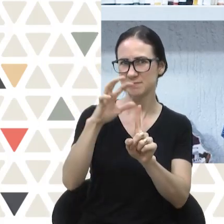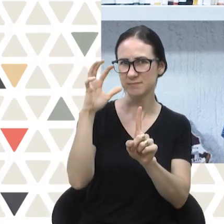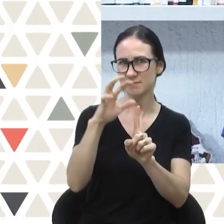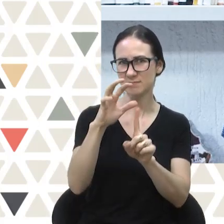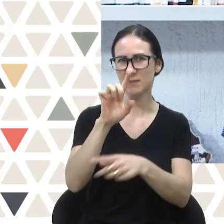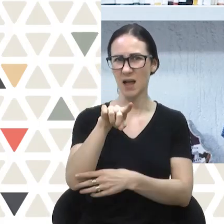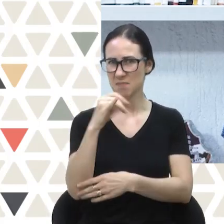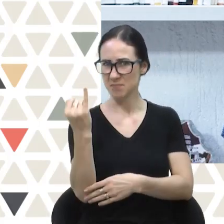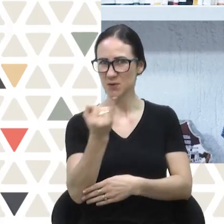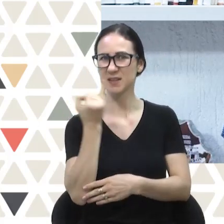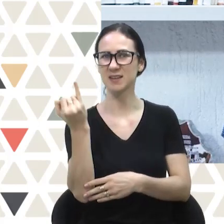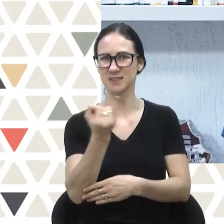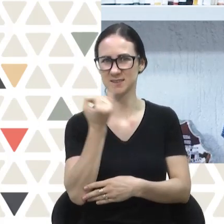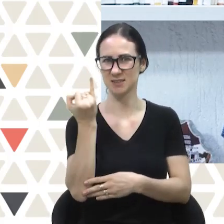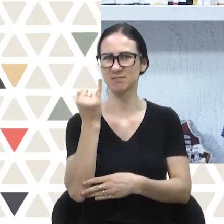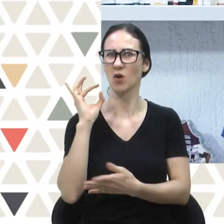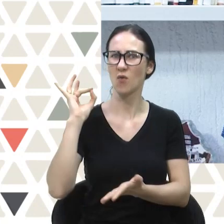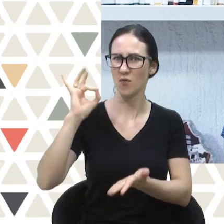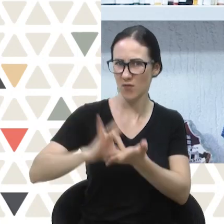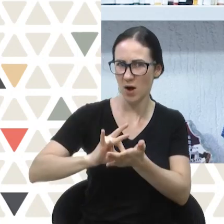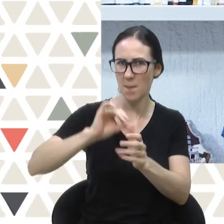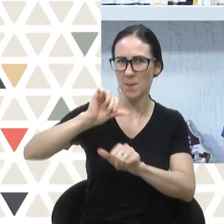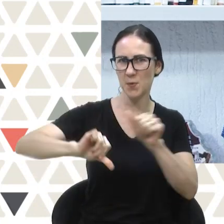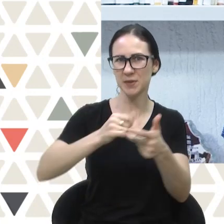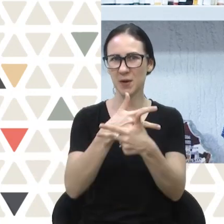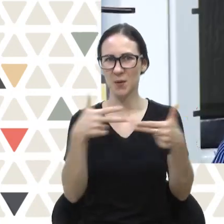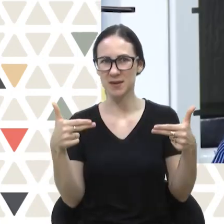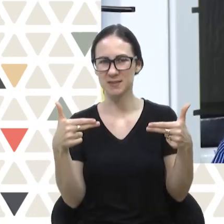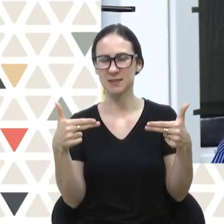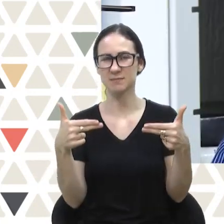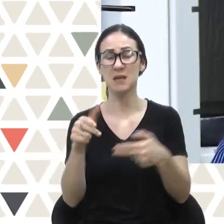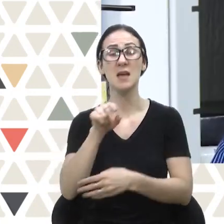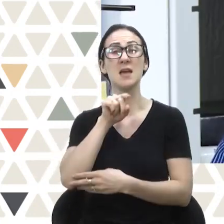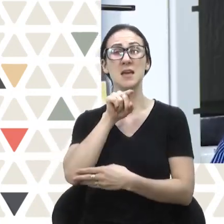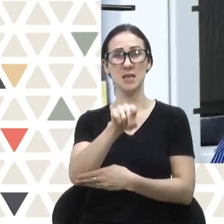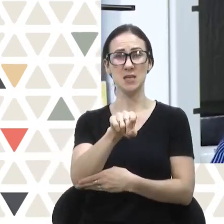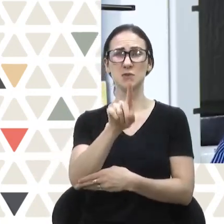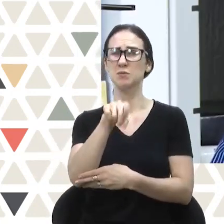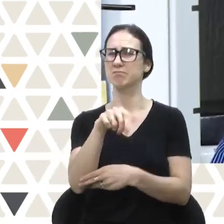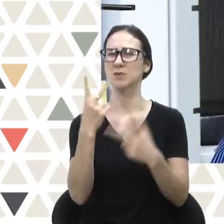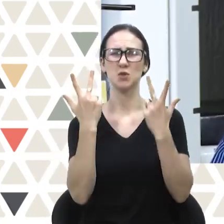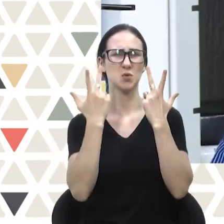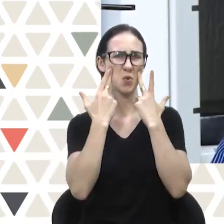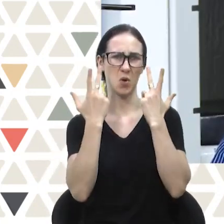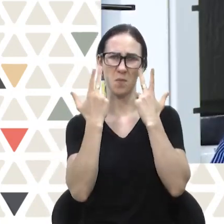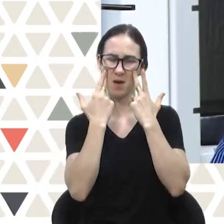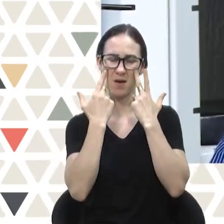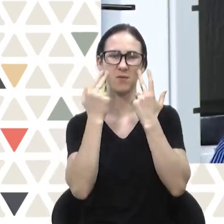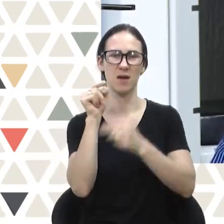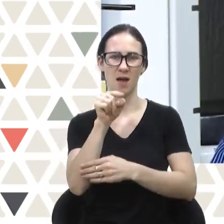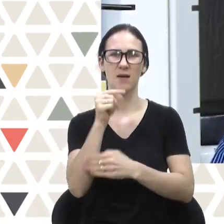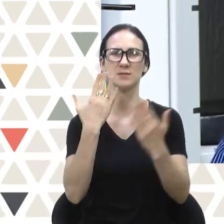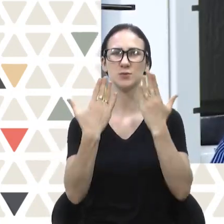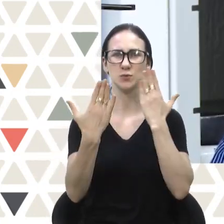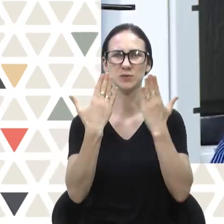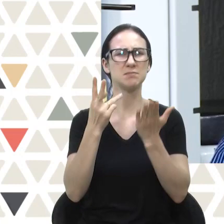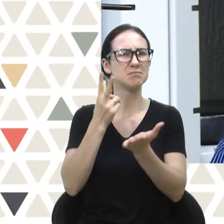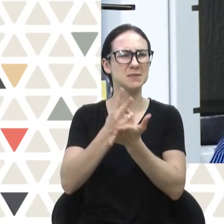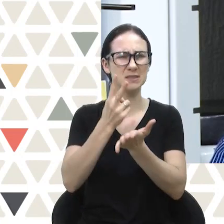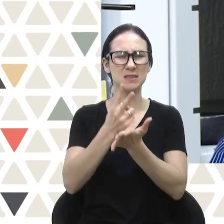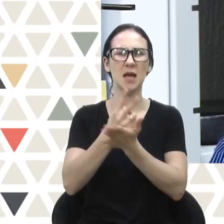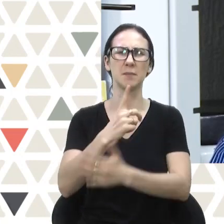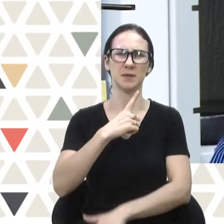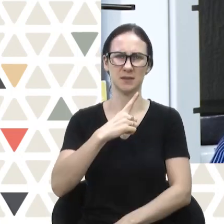vai ser importante para que realmente as coisas mudem. Isso é bastante comum, assim, né? Essa dúvida ela está